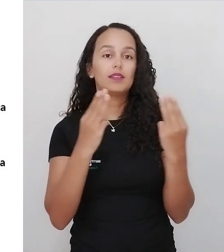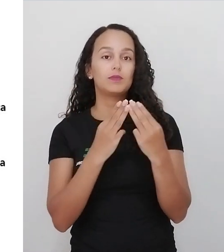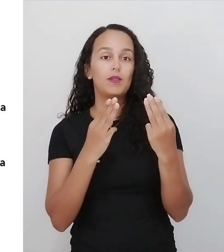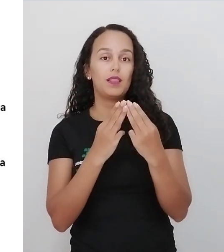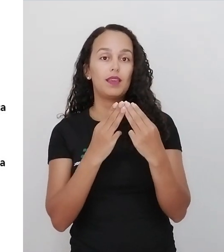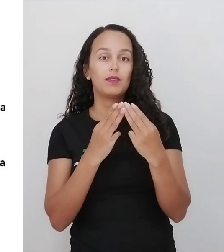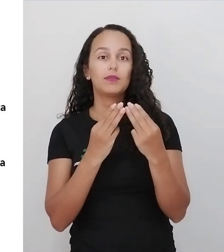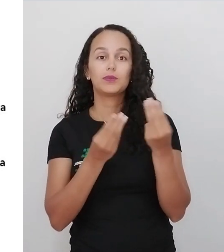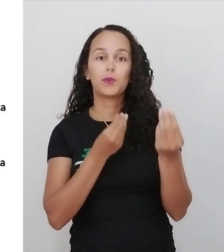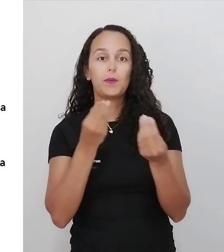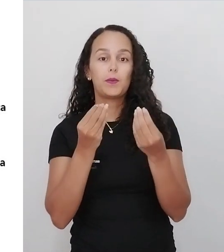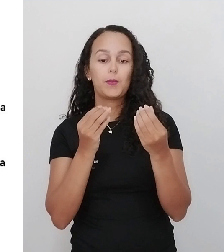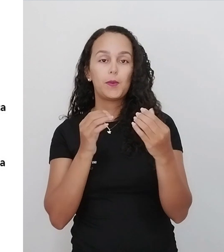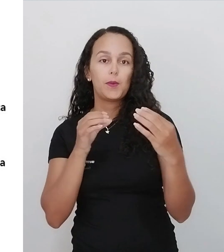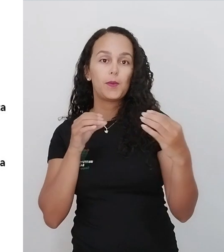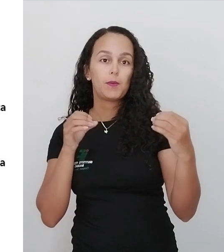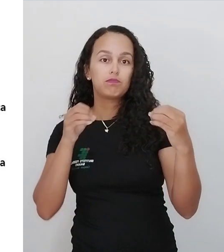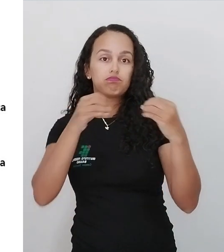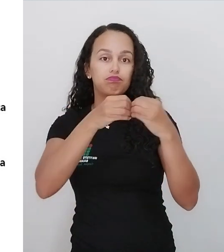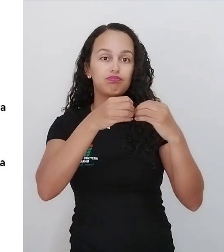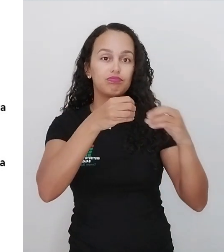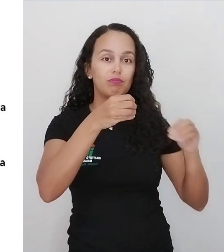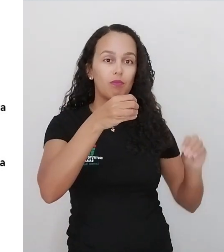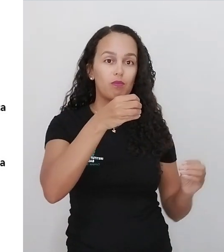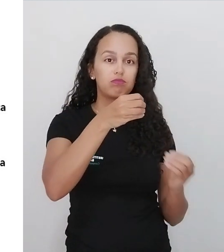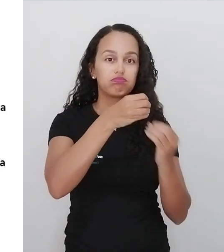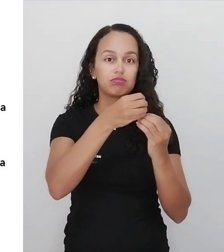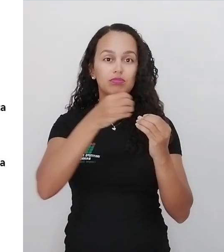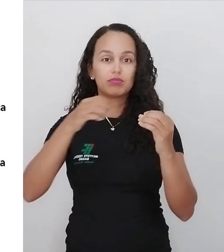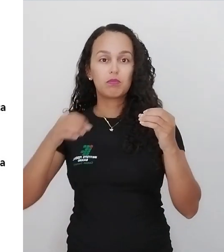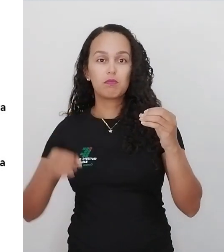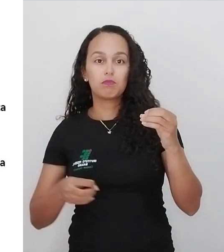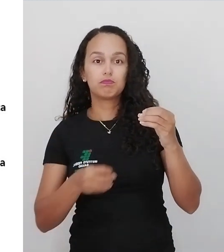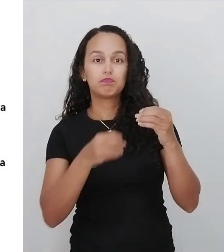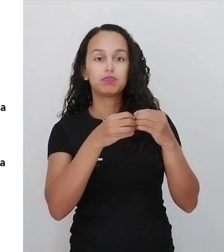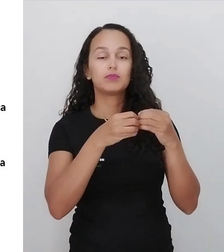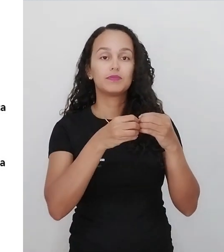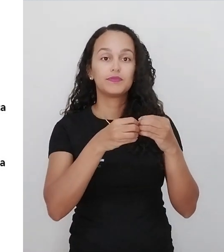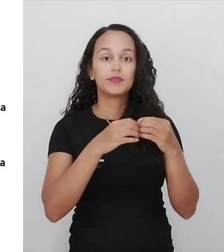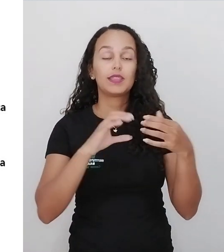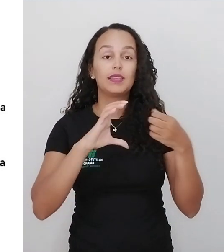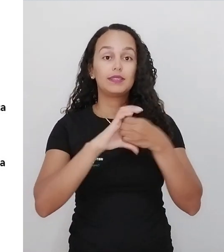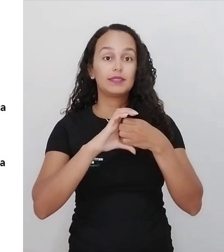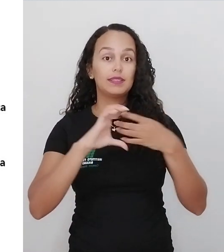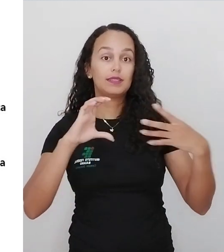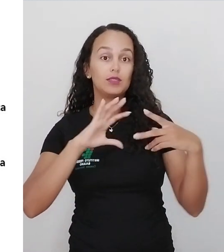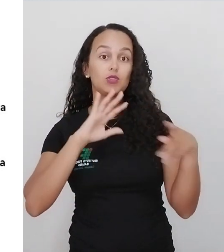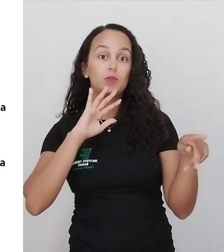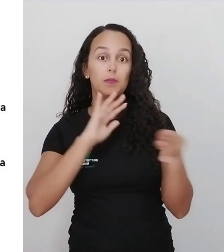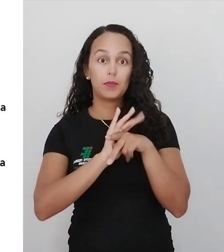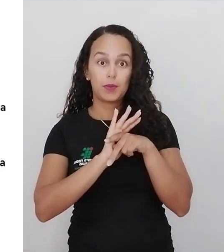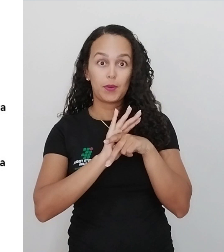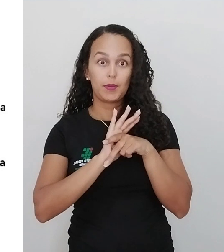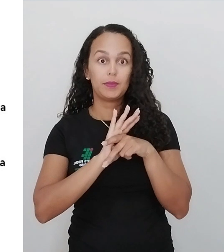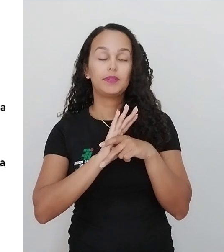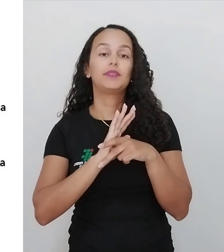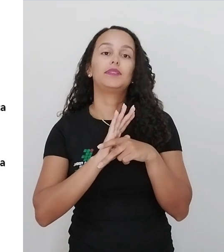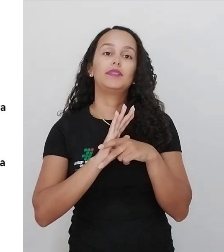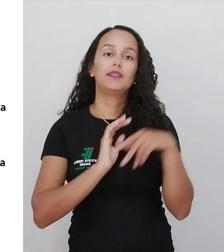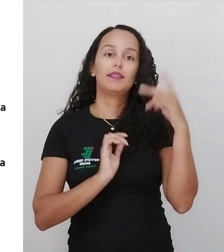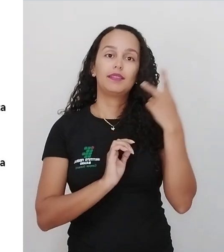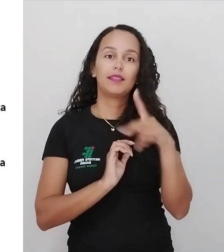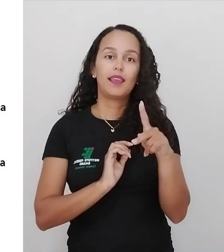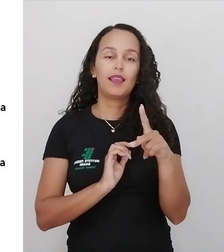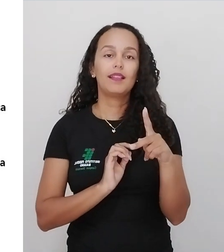próprias dessas moléculas vieram as primeiras membranas, né? As membranas estas que revestem